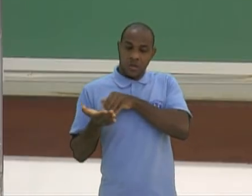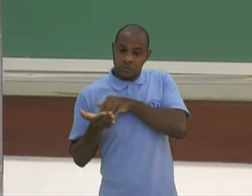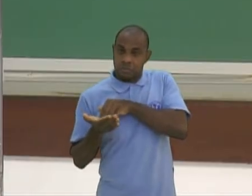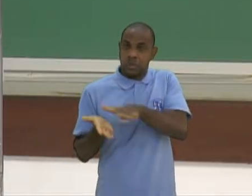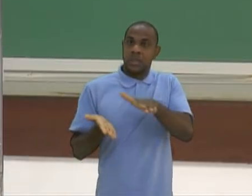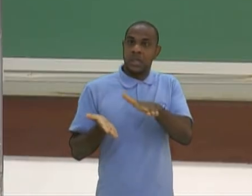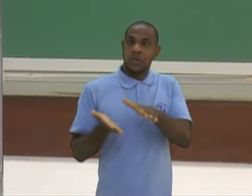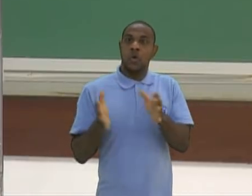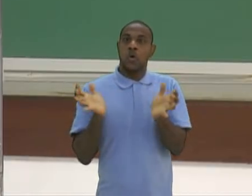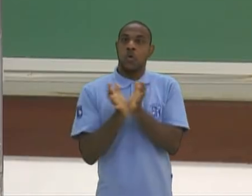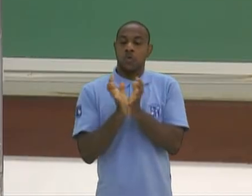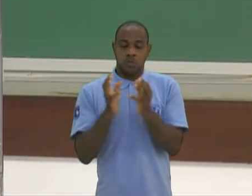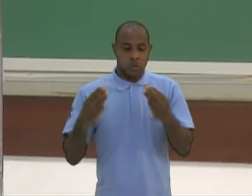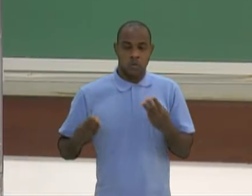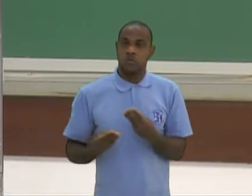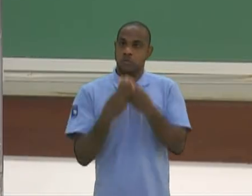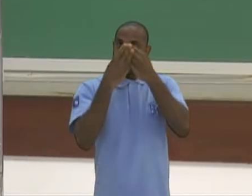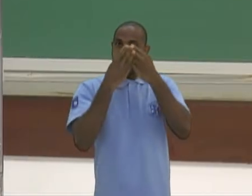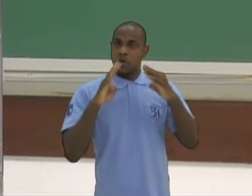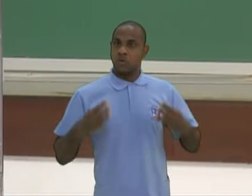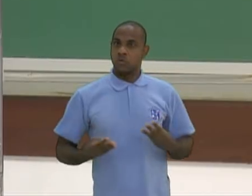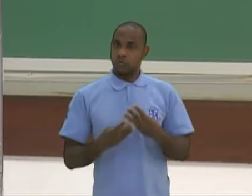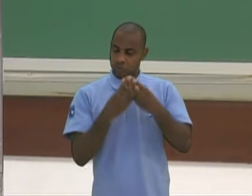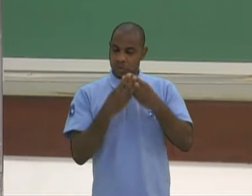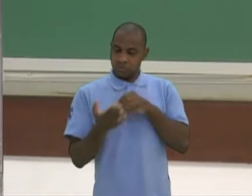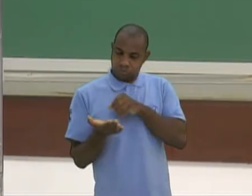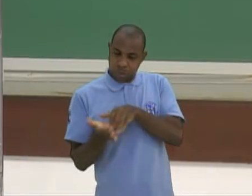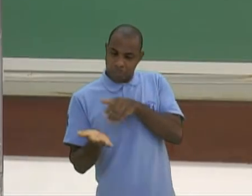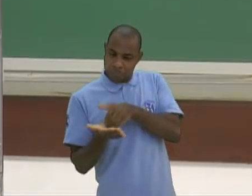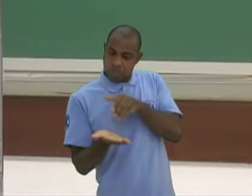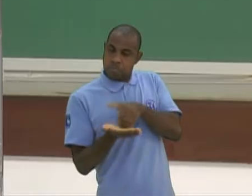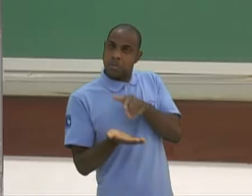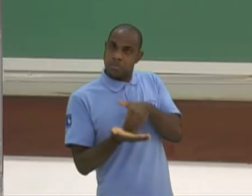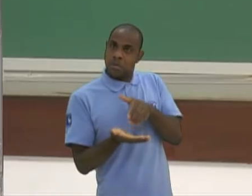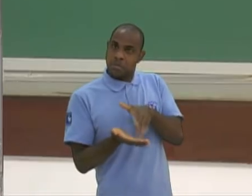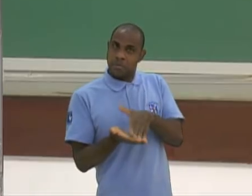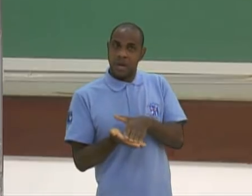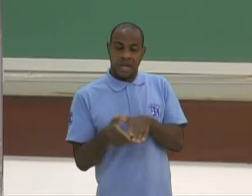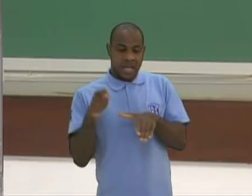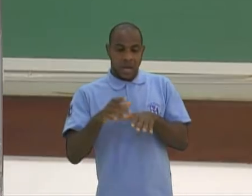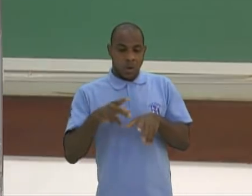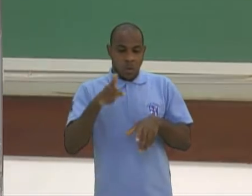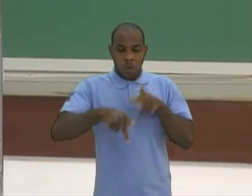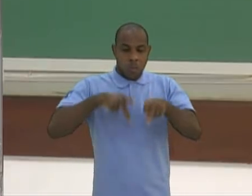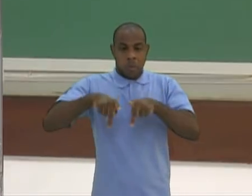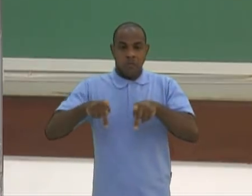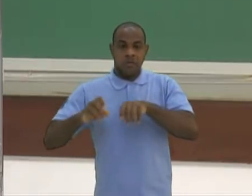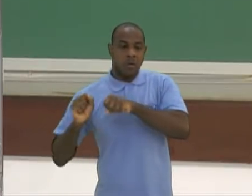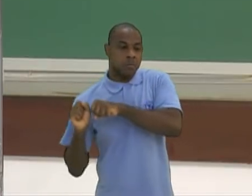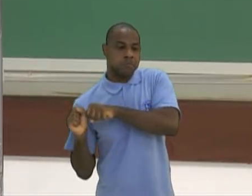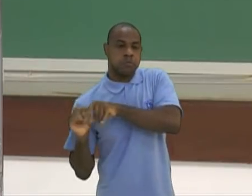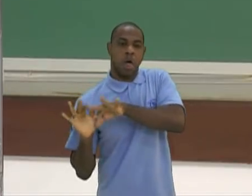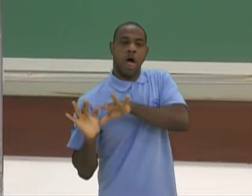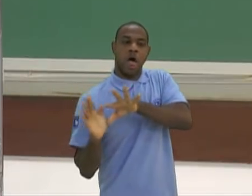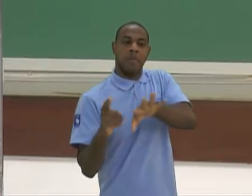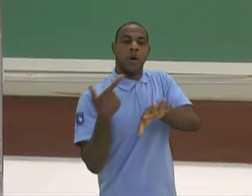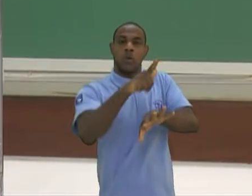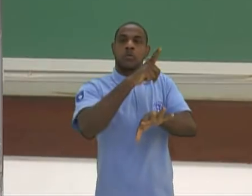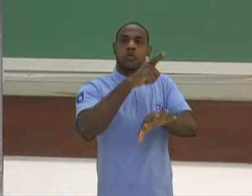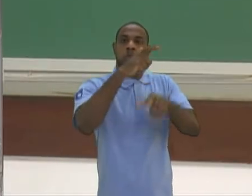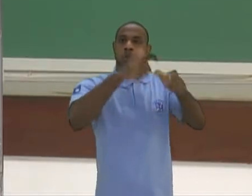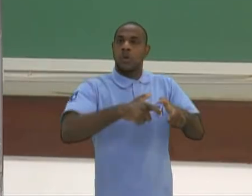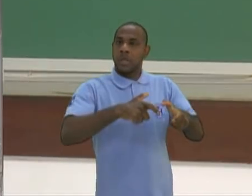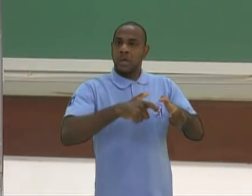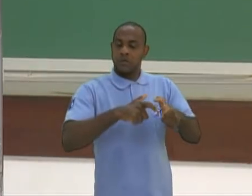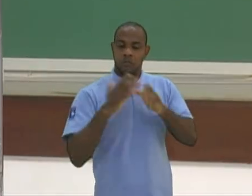região. Nós vamos falar aí que uma situação assim de eles terem que migrar para outras regiões para uma questão de segurança, de questão de vida,